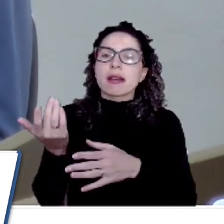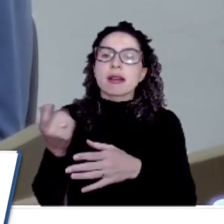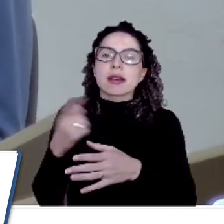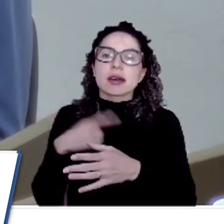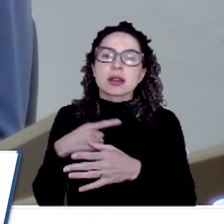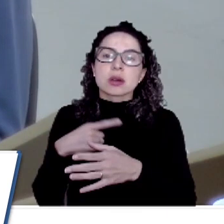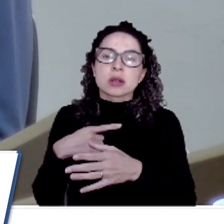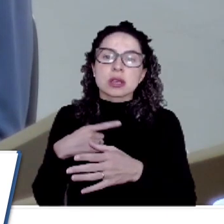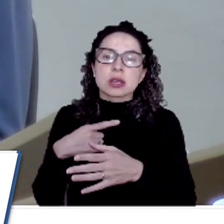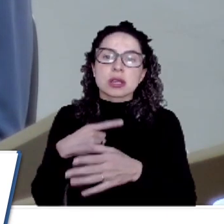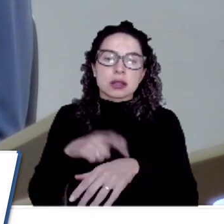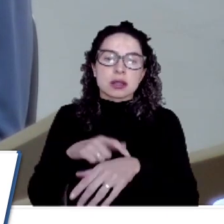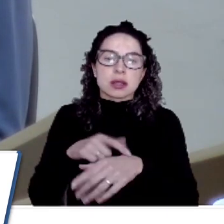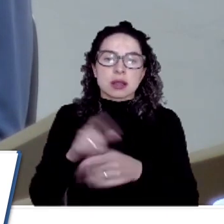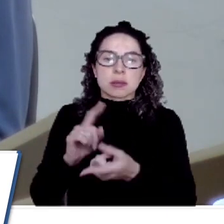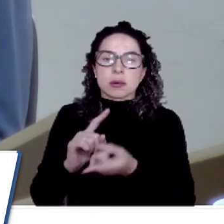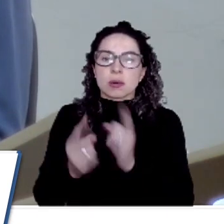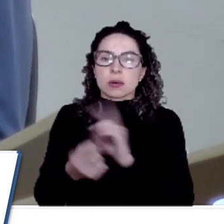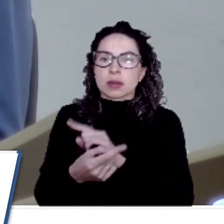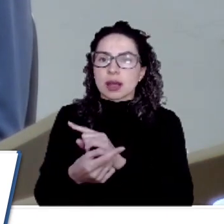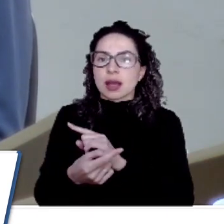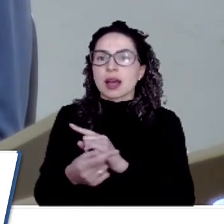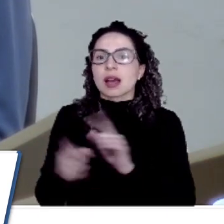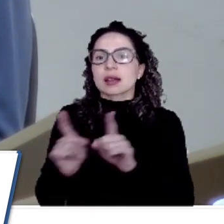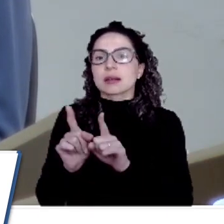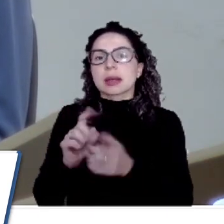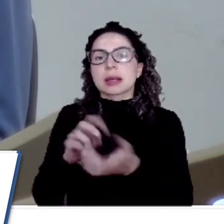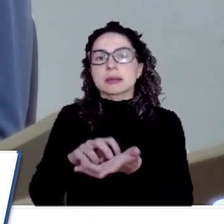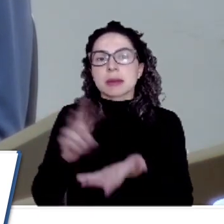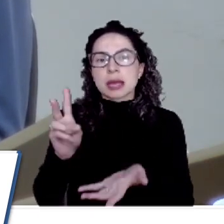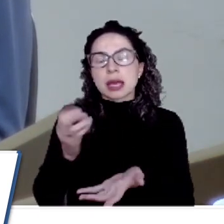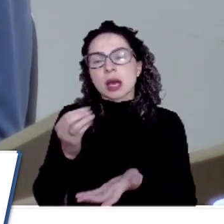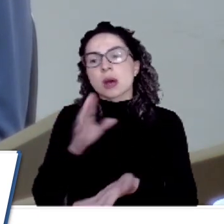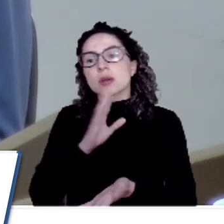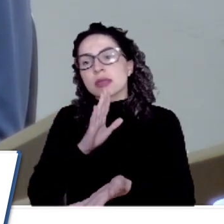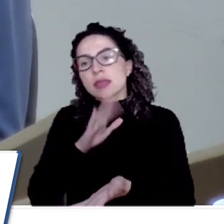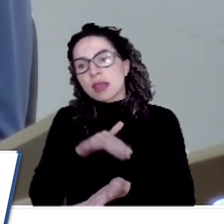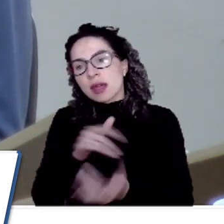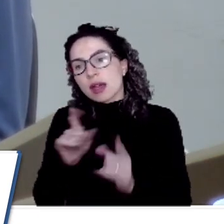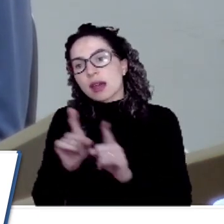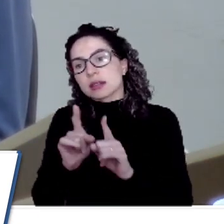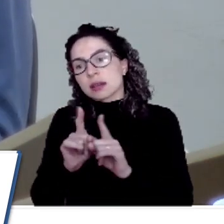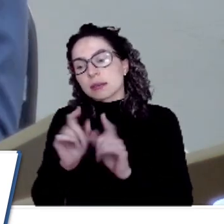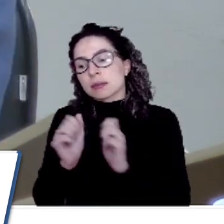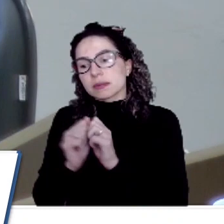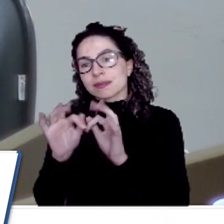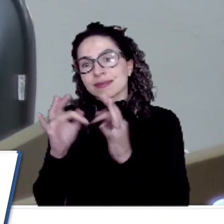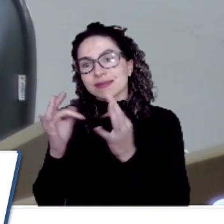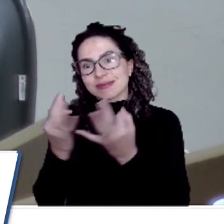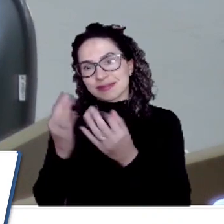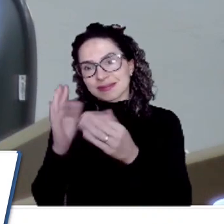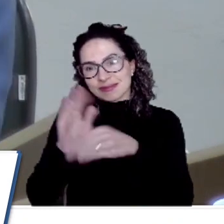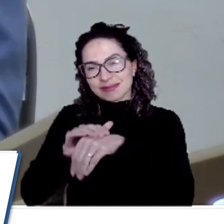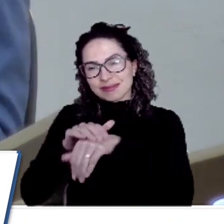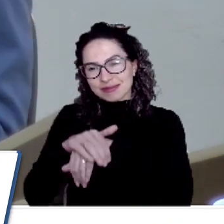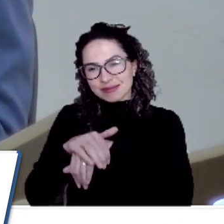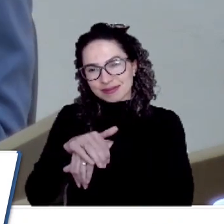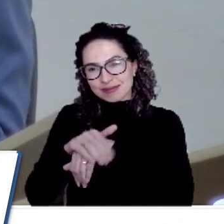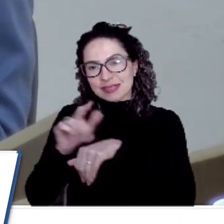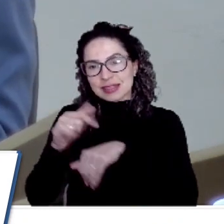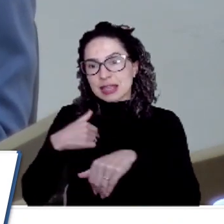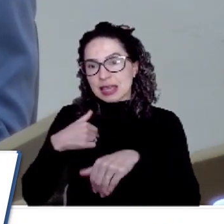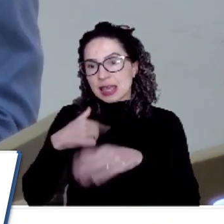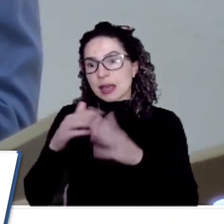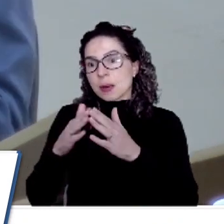o contraturno, as manhãs, as tardes, e depois estar com a sua família à noite. Então, é um pedido que